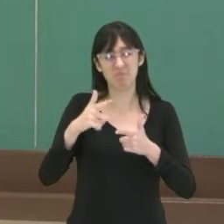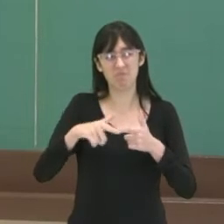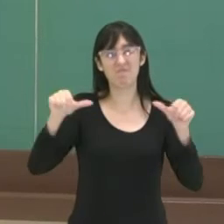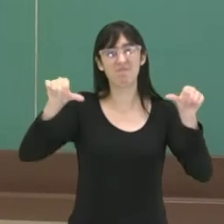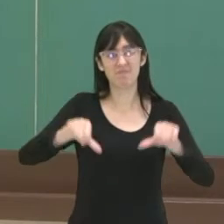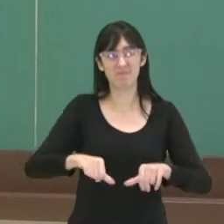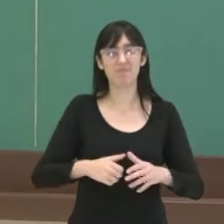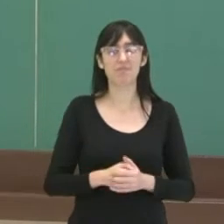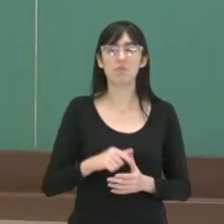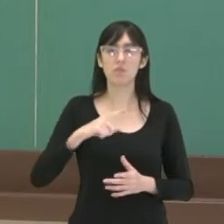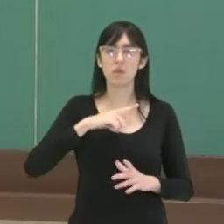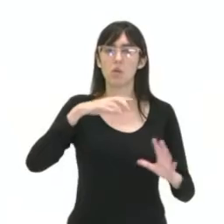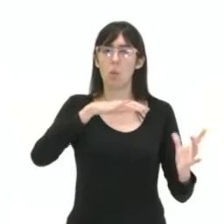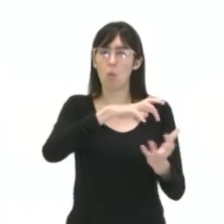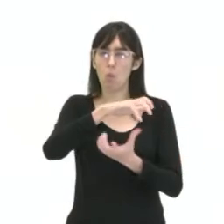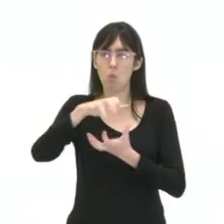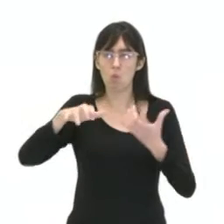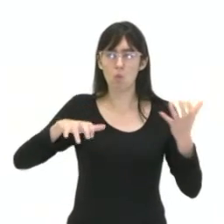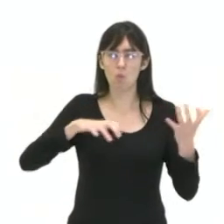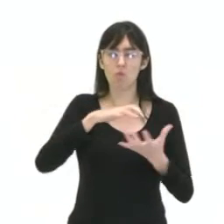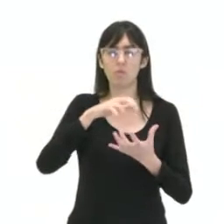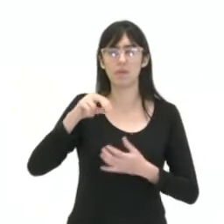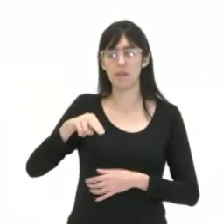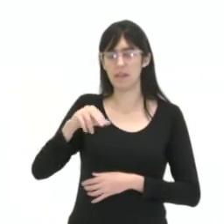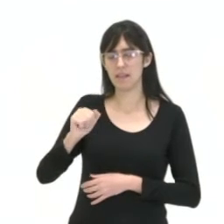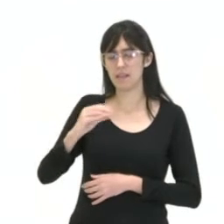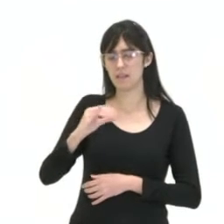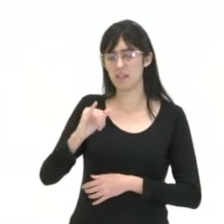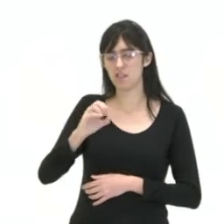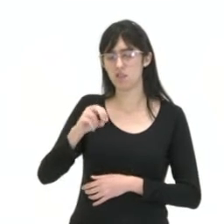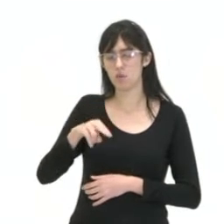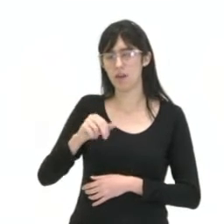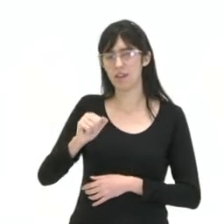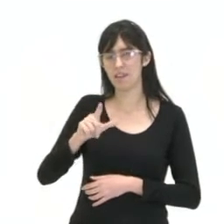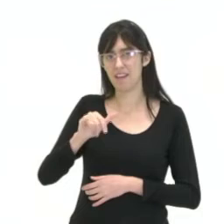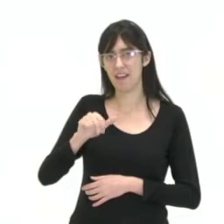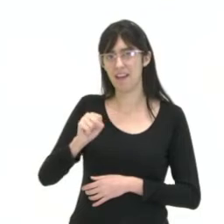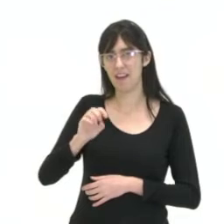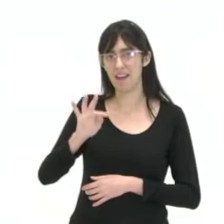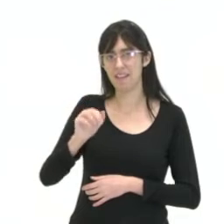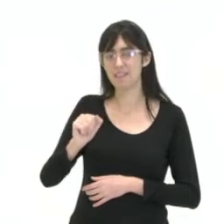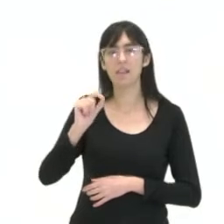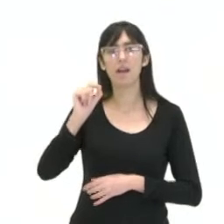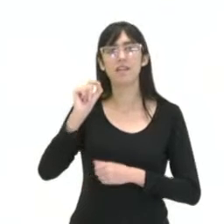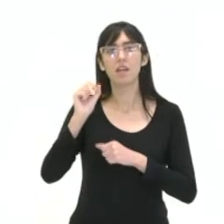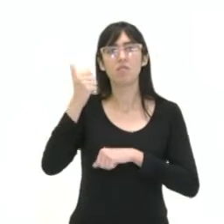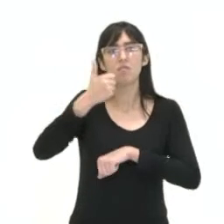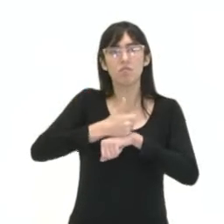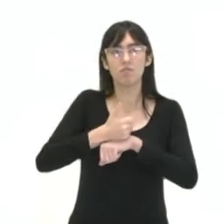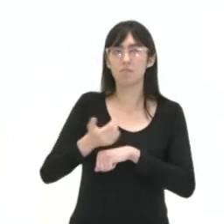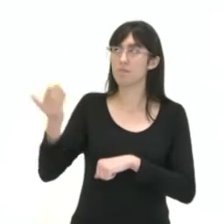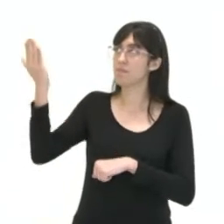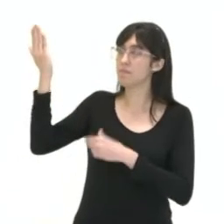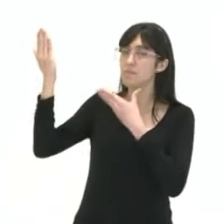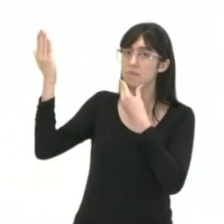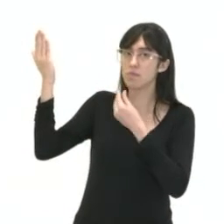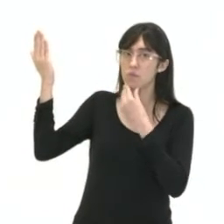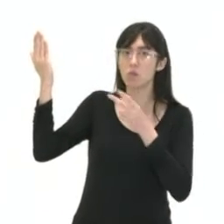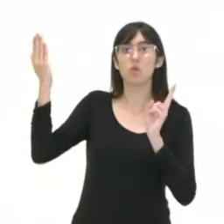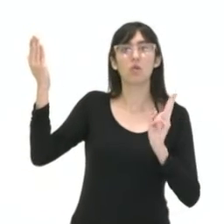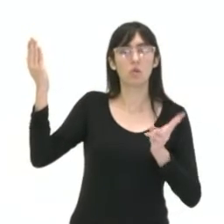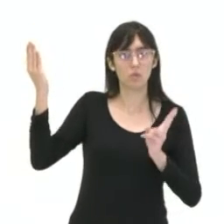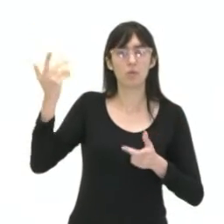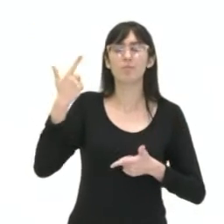Os movimentos nacionalistas comandados por Sun Yat-sen, eles continuaram apresentando